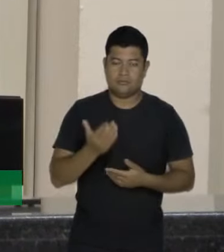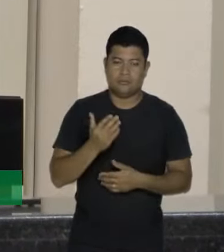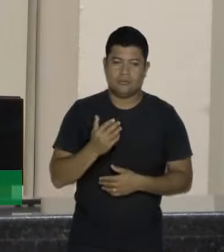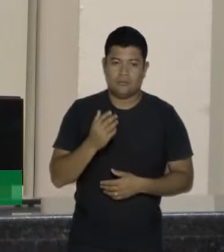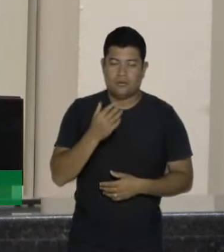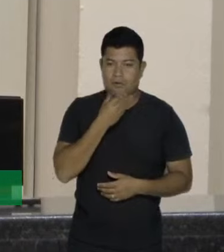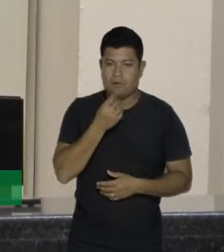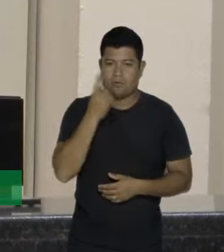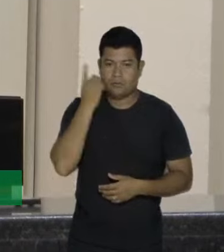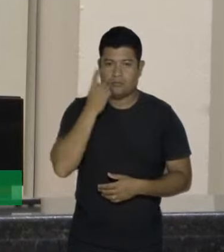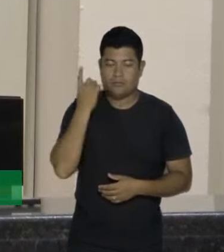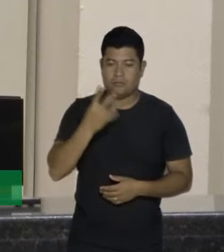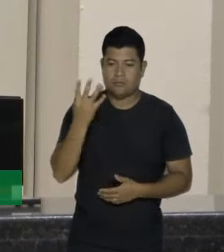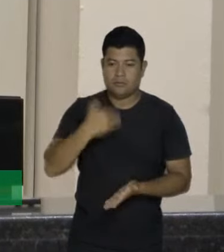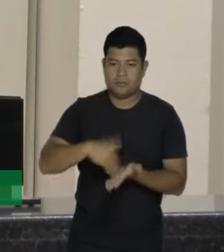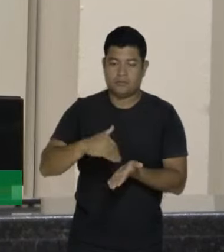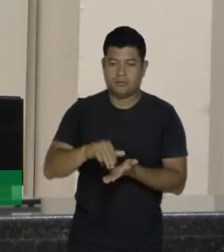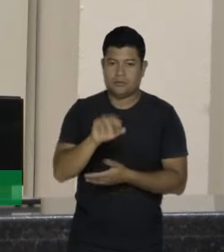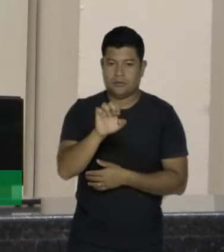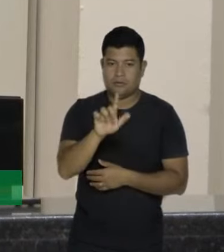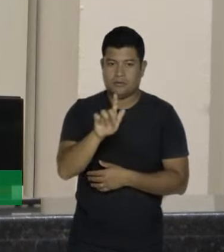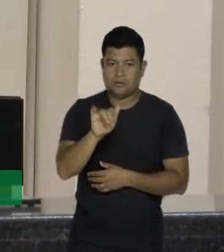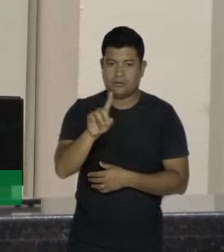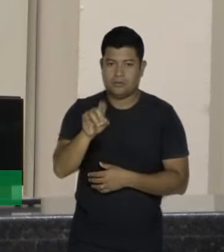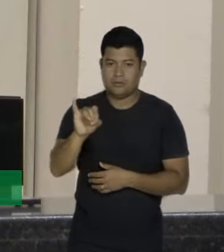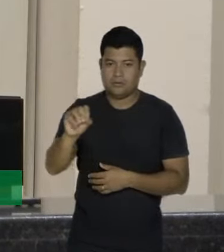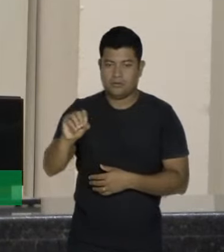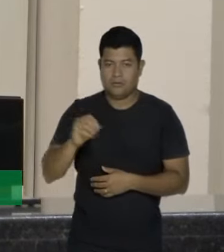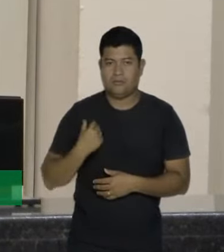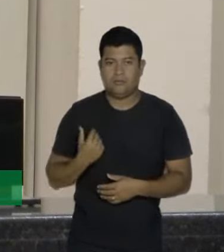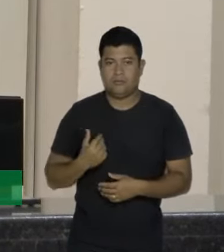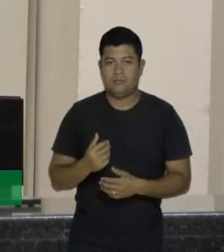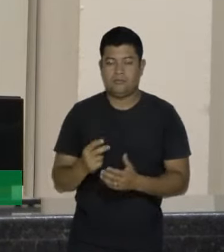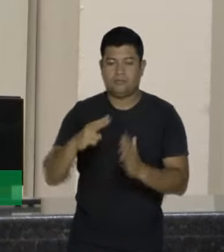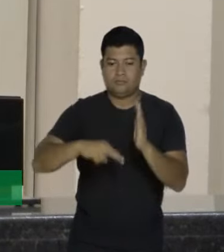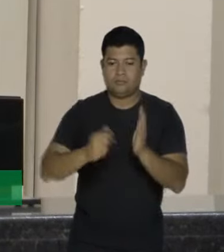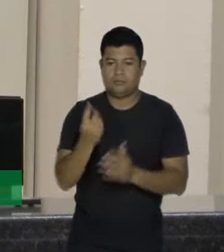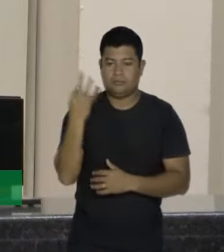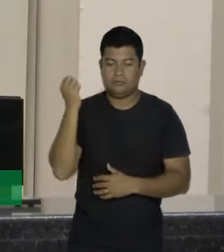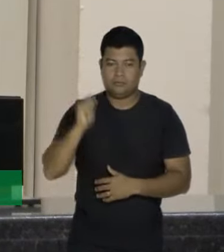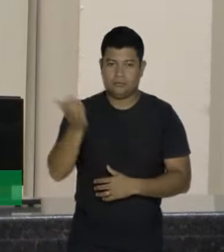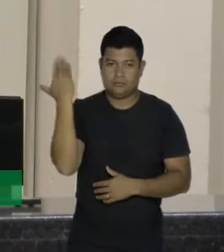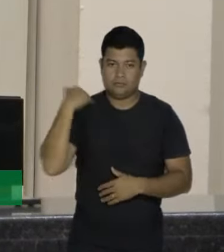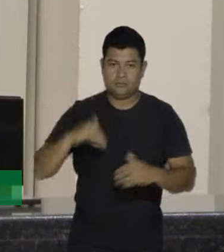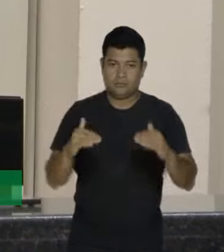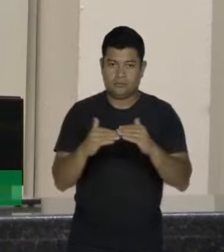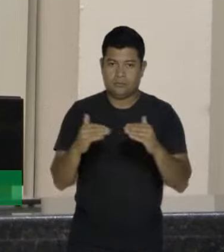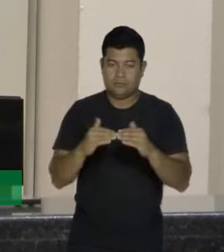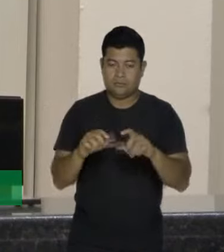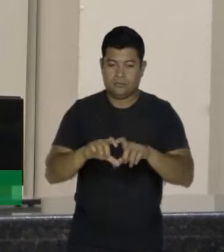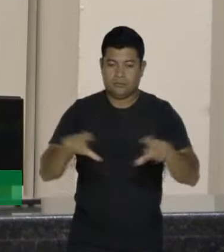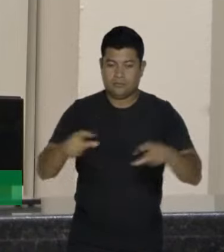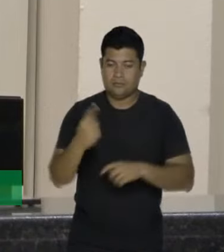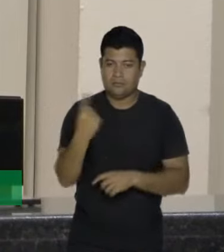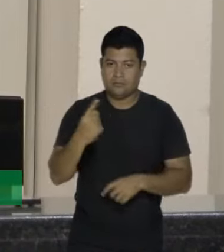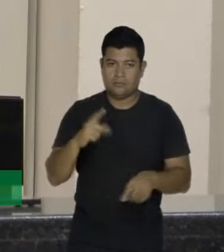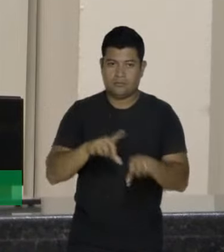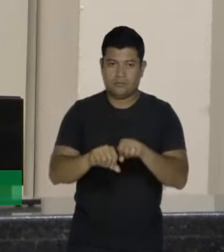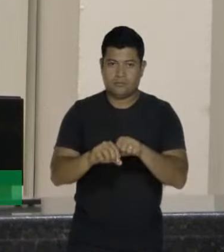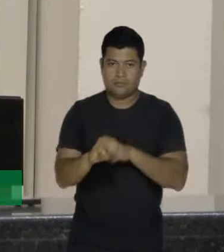Egídio, quarto secretário, para proceder à leitura da ata da sessão anterior, que, em consonância com o parágrafo 1º do artigo